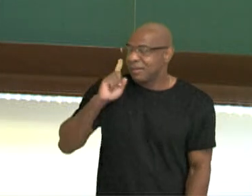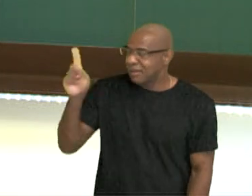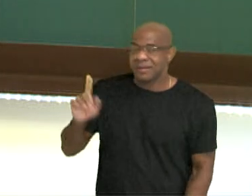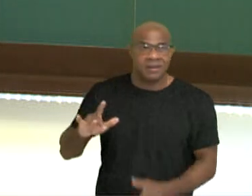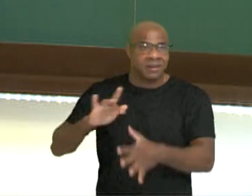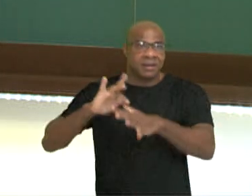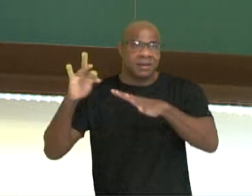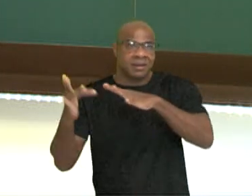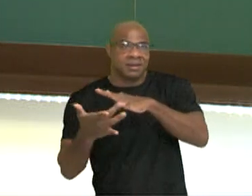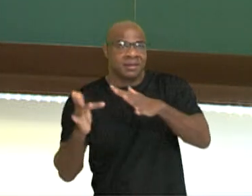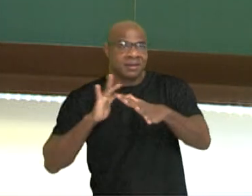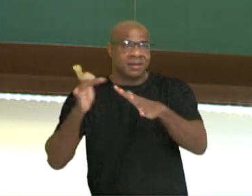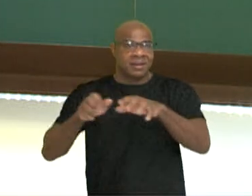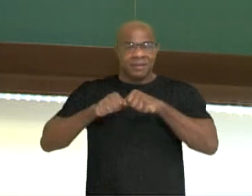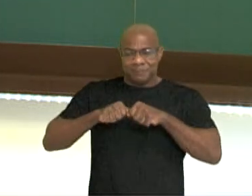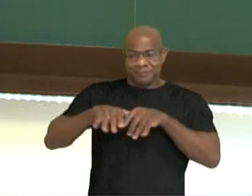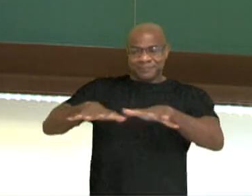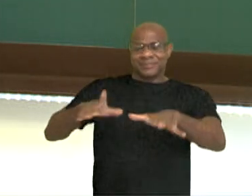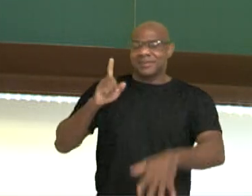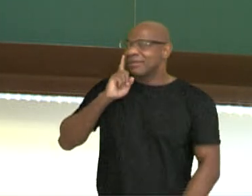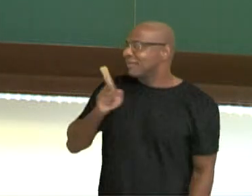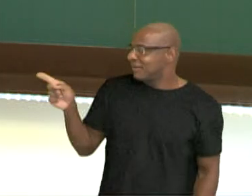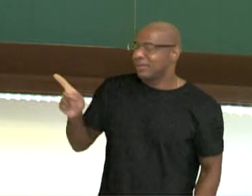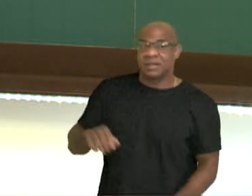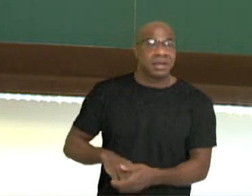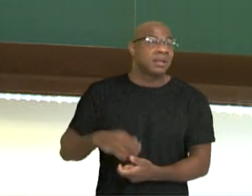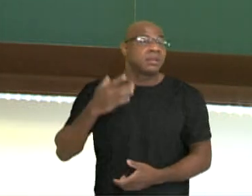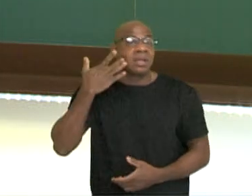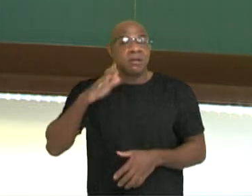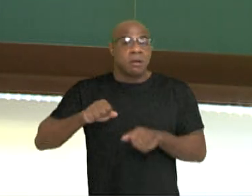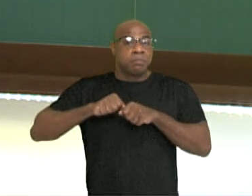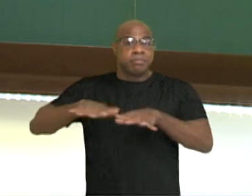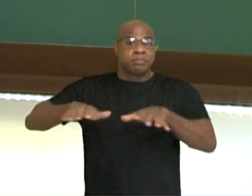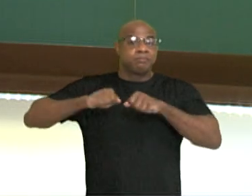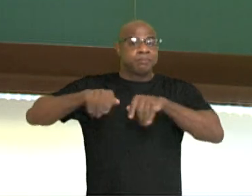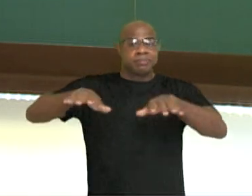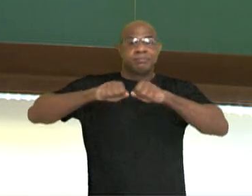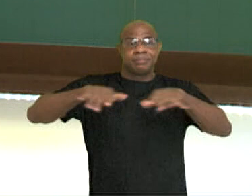redes, né? Às vezes a gente não tem essa dimensão do quanto isso vai caminhando.